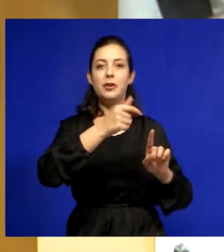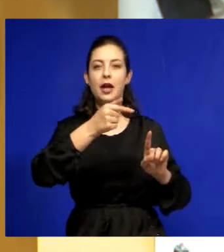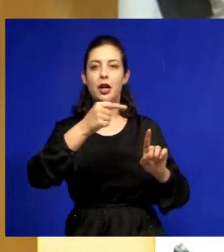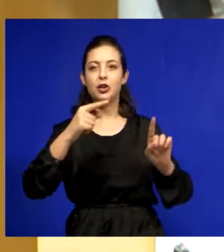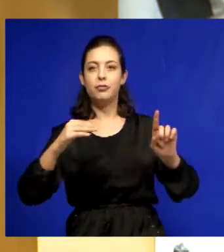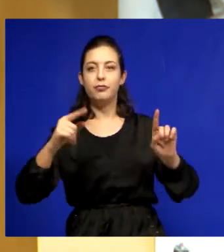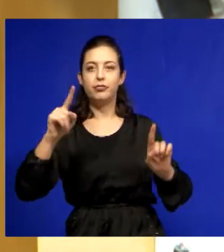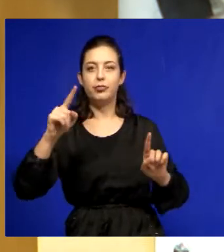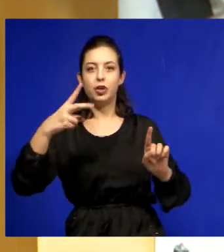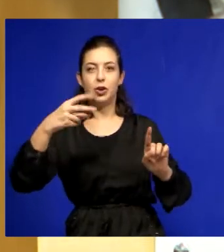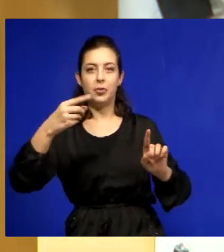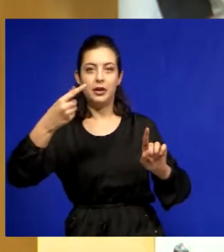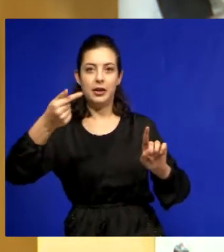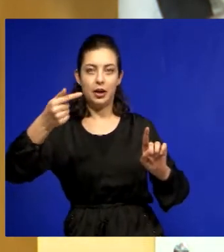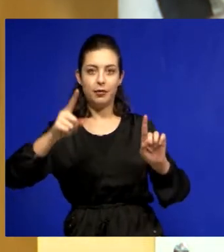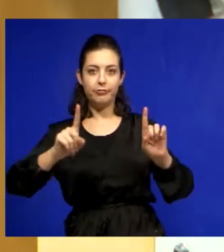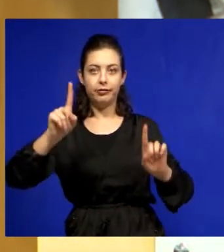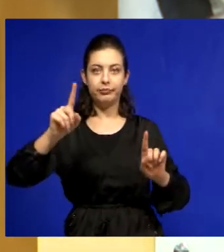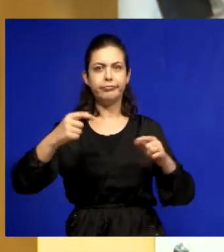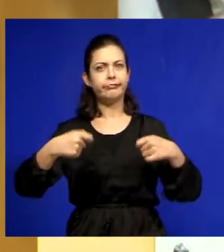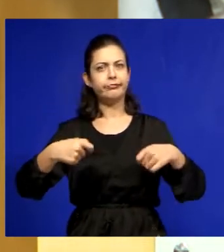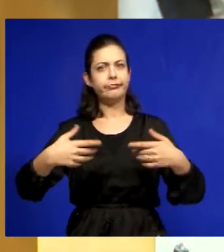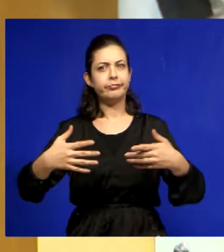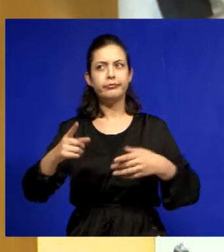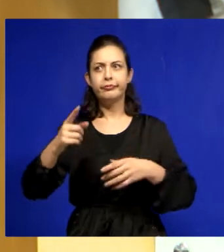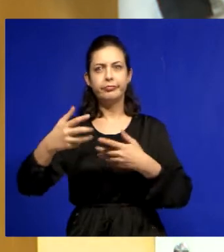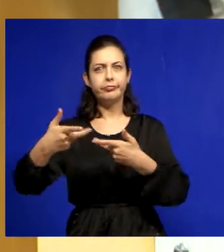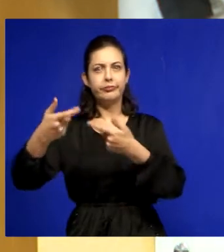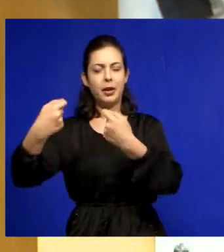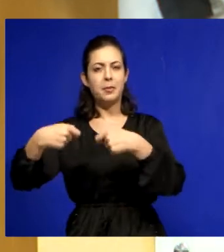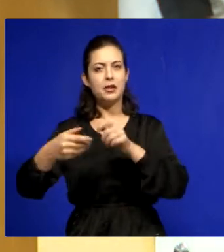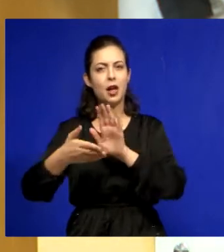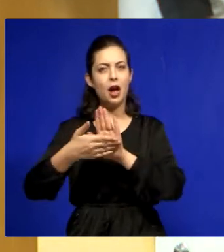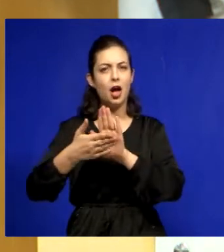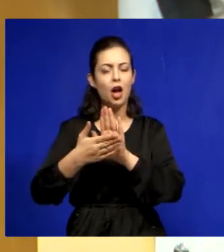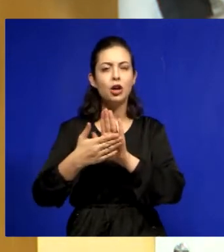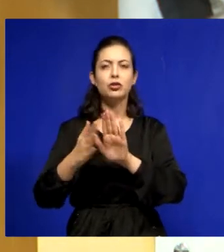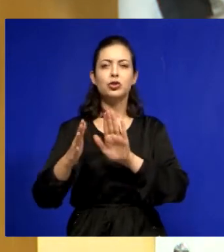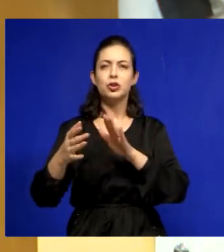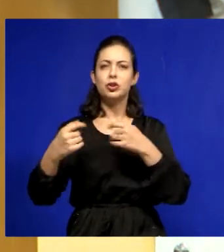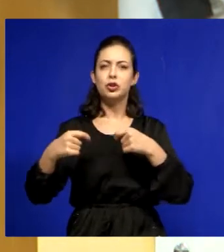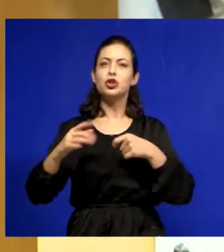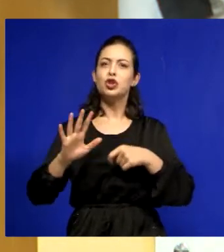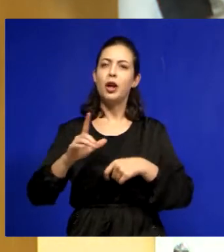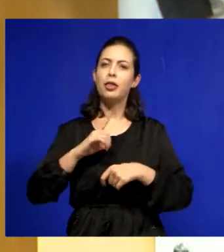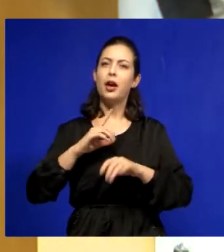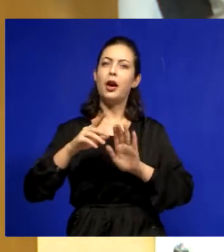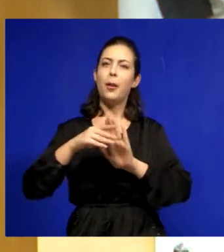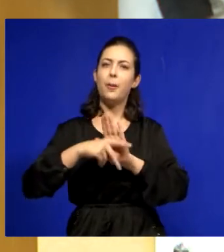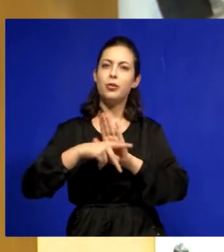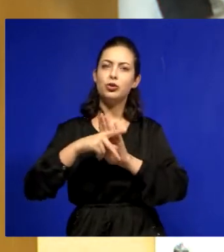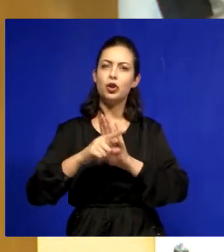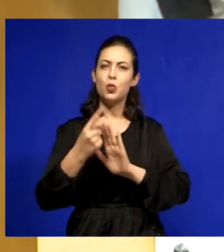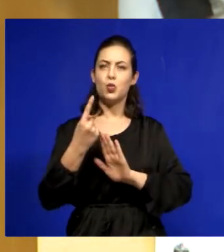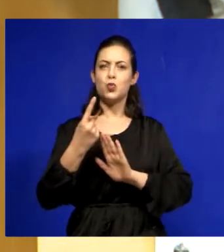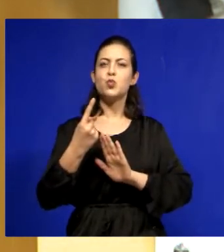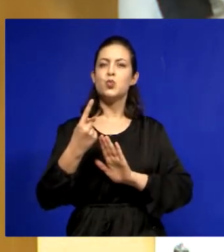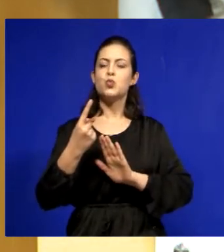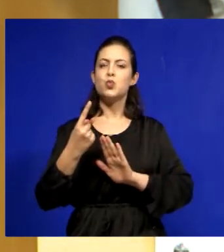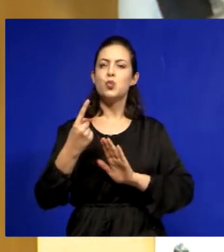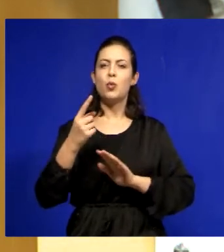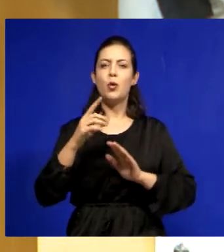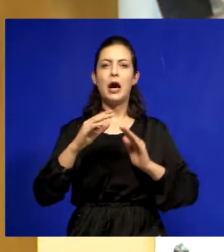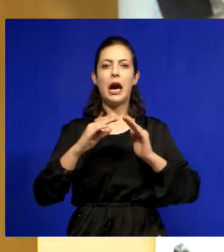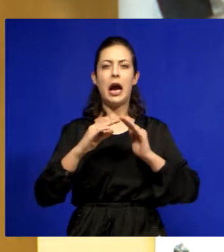uma necessidade e aí nós estamos aqui propondo e já tem um projeto de um apenas uma casa diana